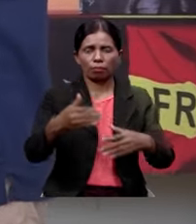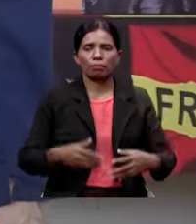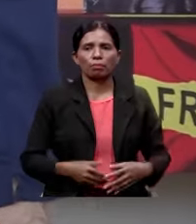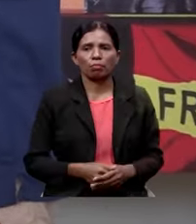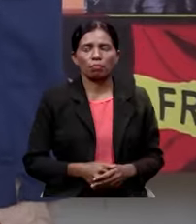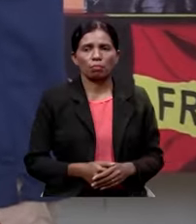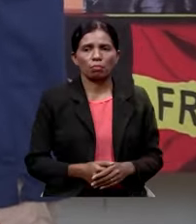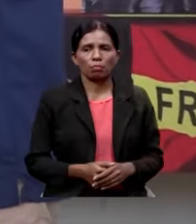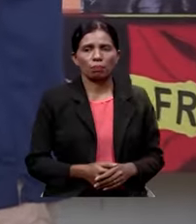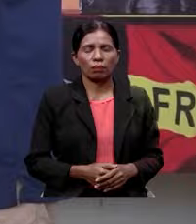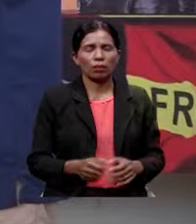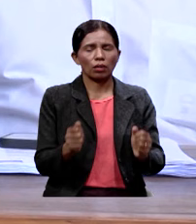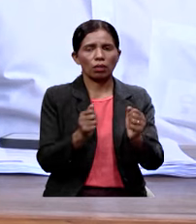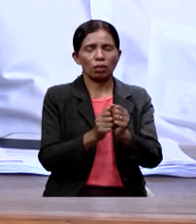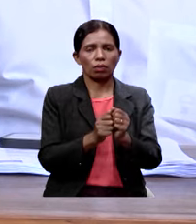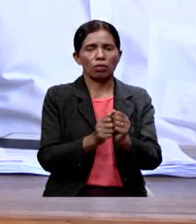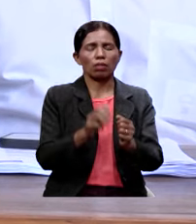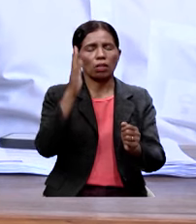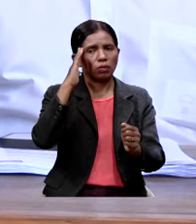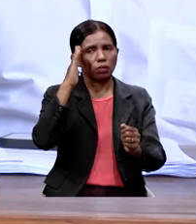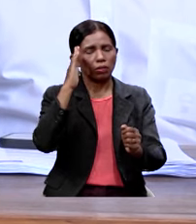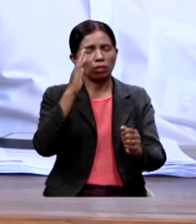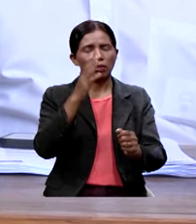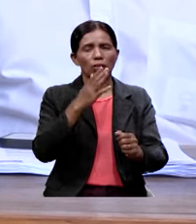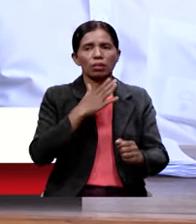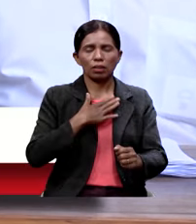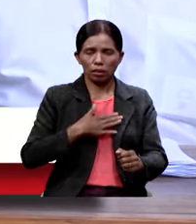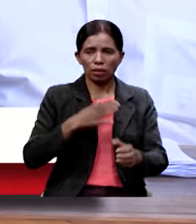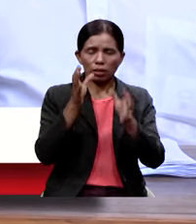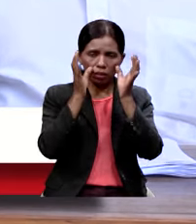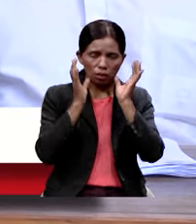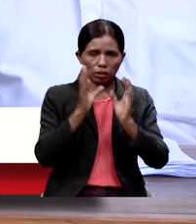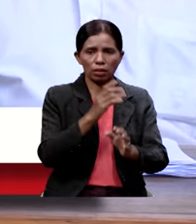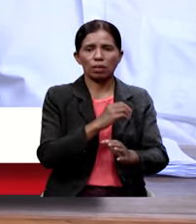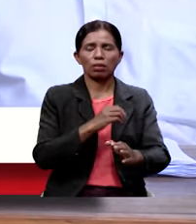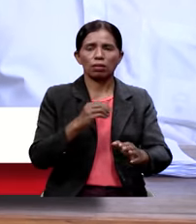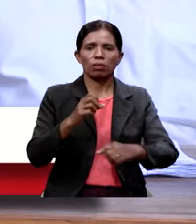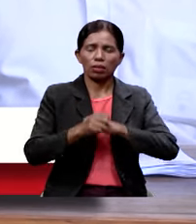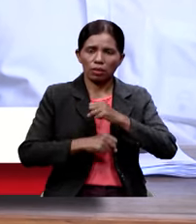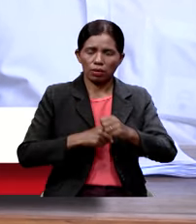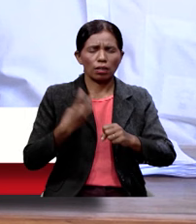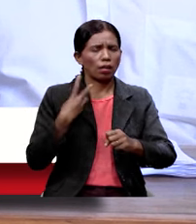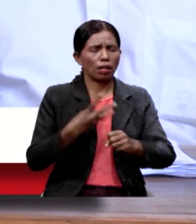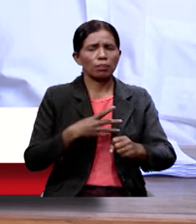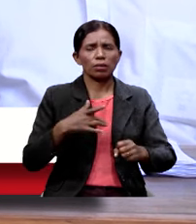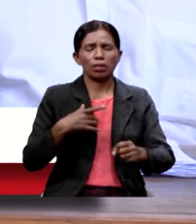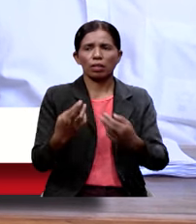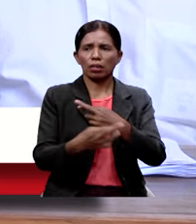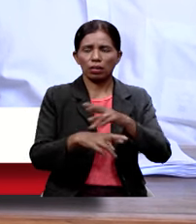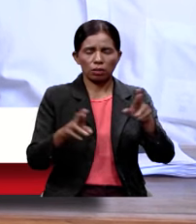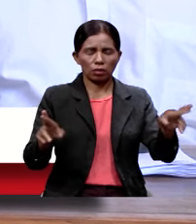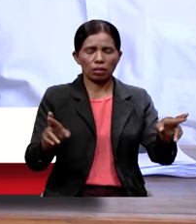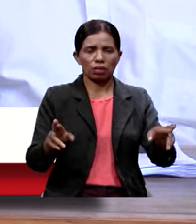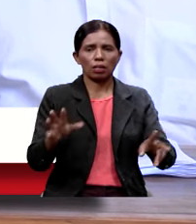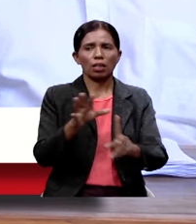Roneão, na crai, no laran sucer. A mi lamenta teves, resultado eleição